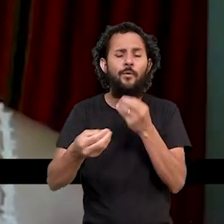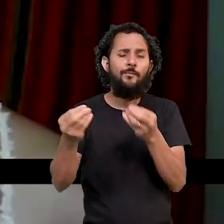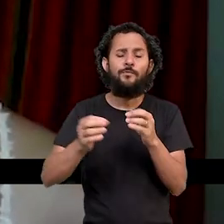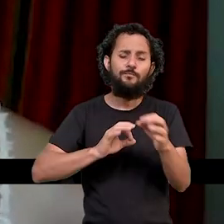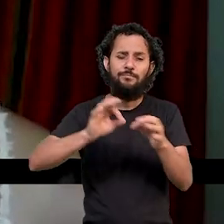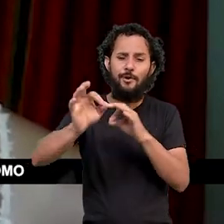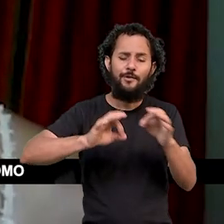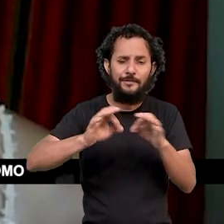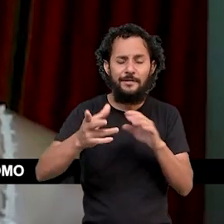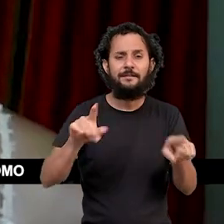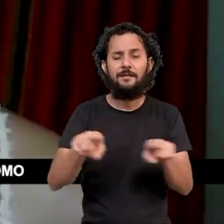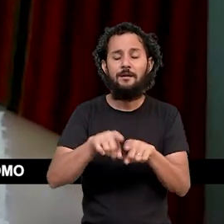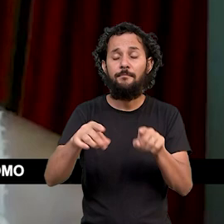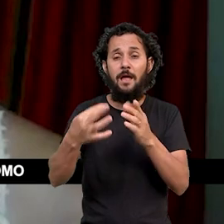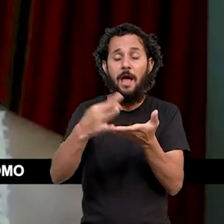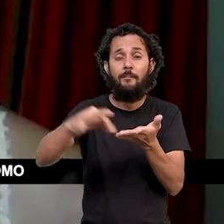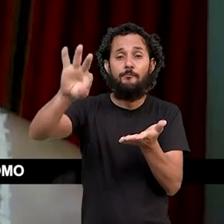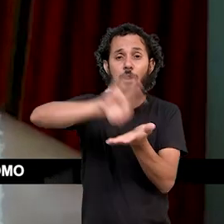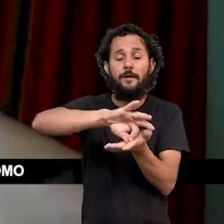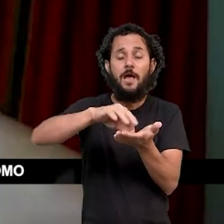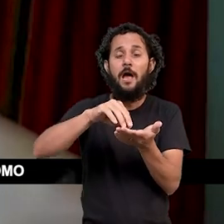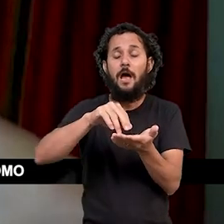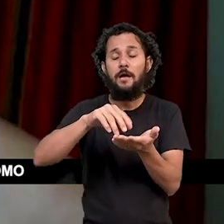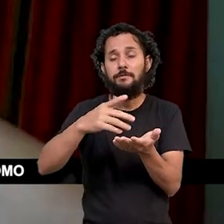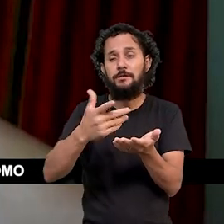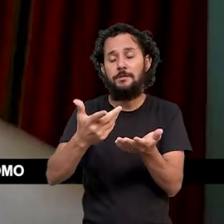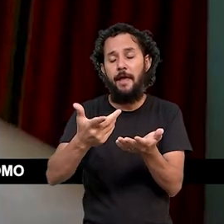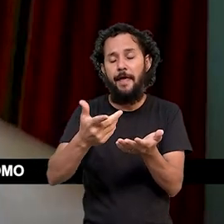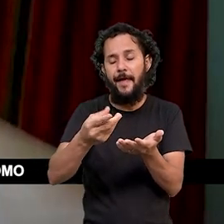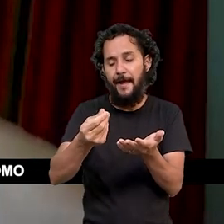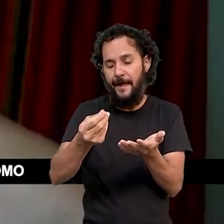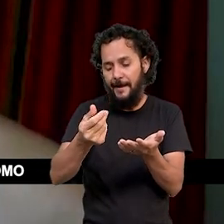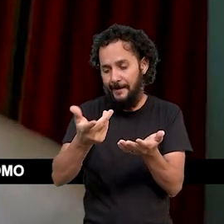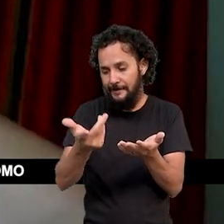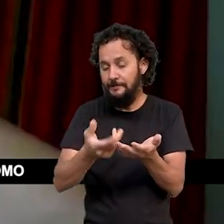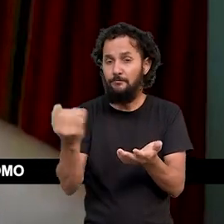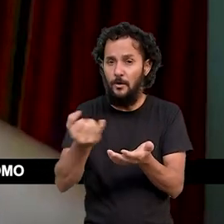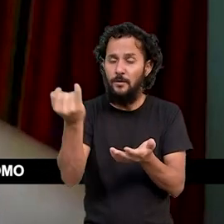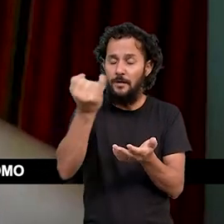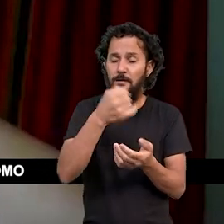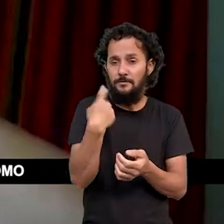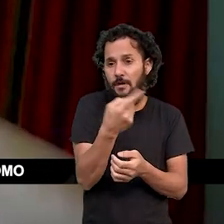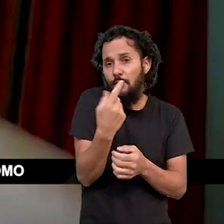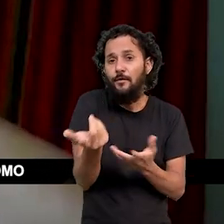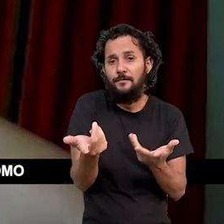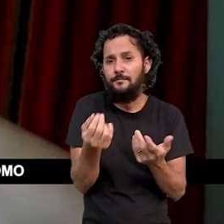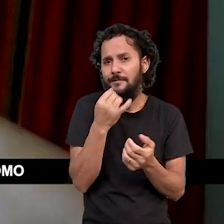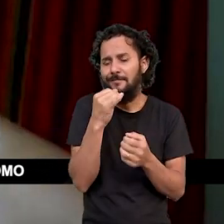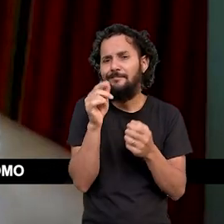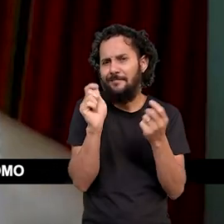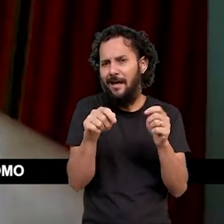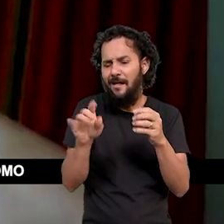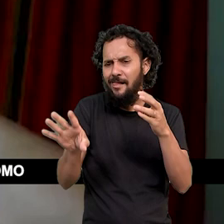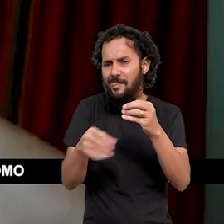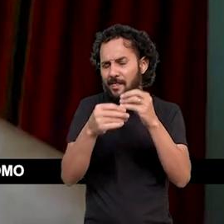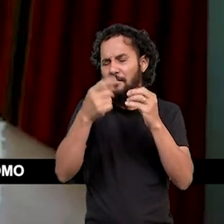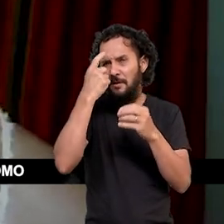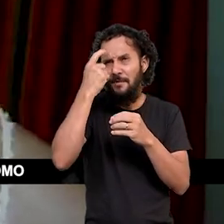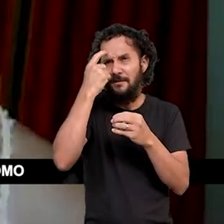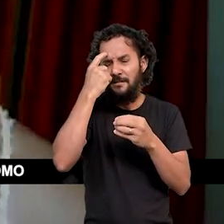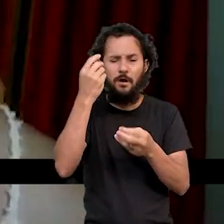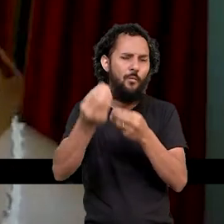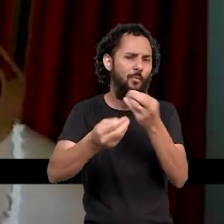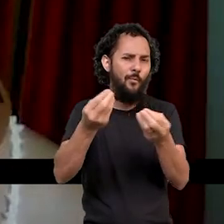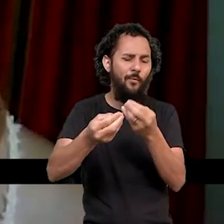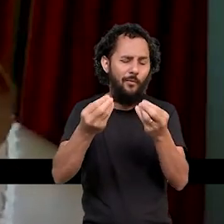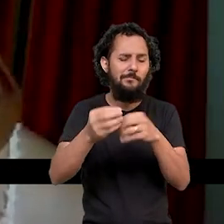tipo de projetos e abordagens seriam interessantes para a gente? Poderiam contribuir para a gente pensar em